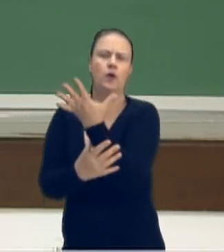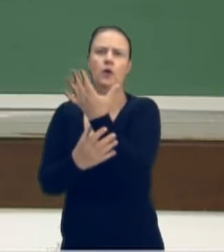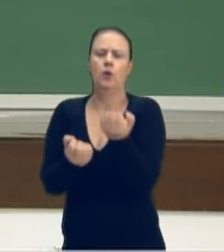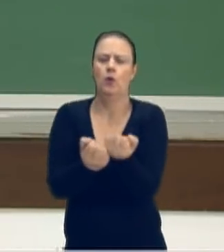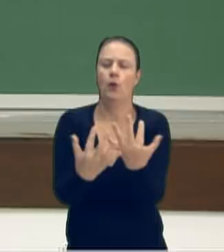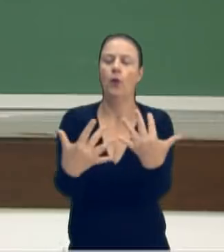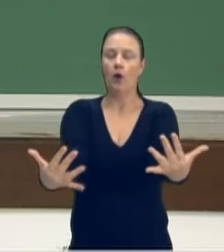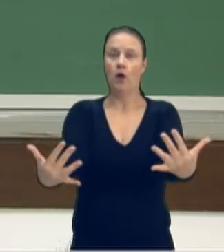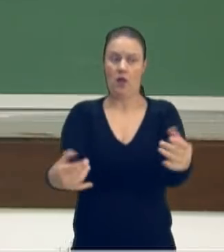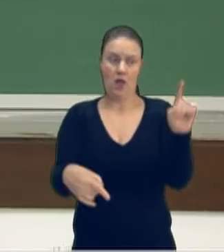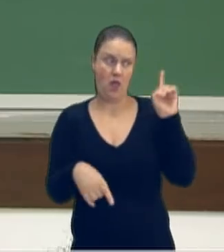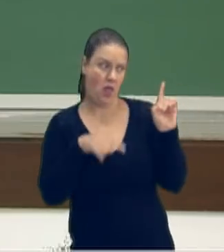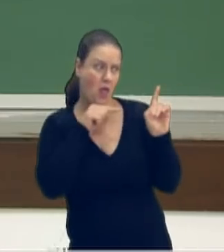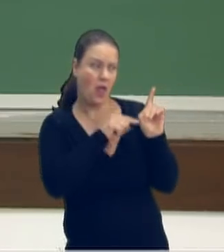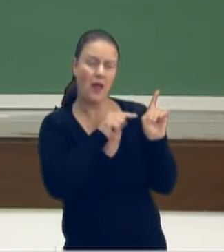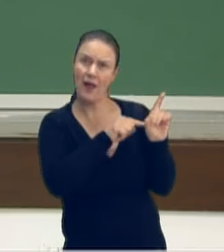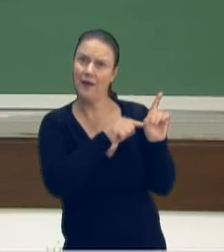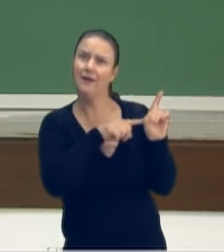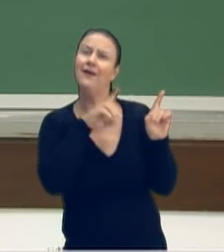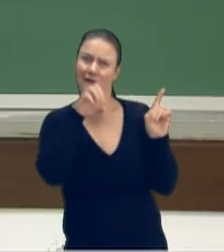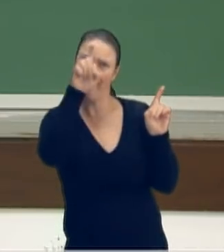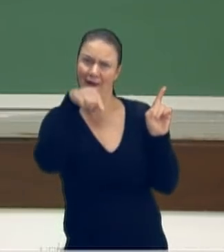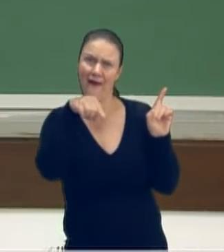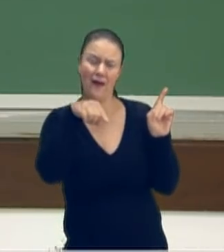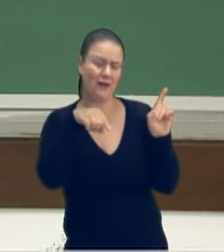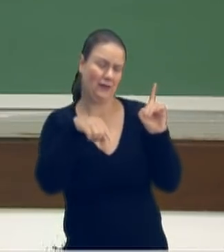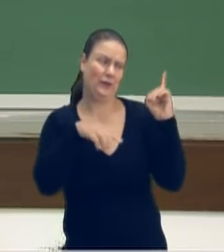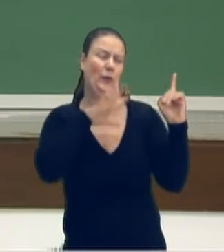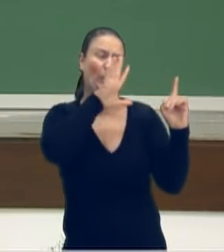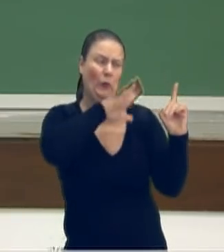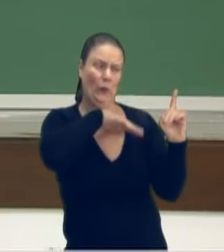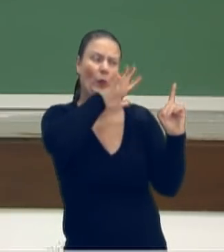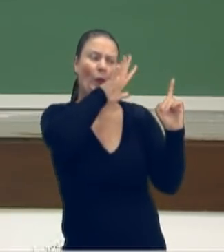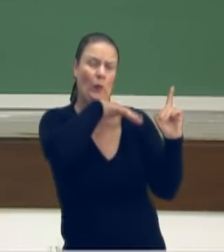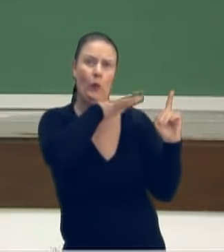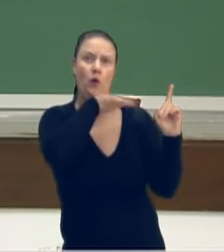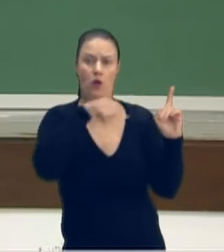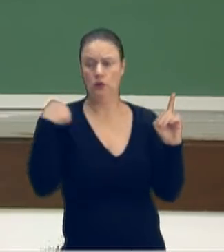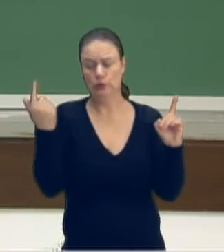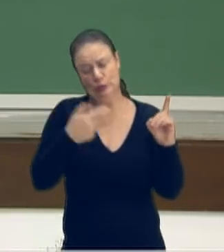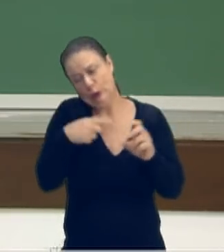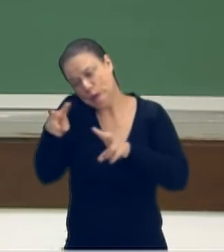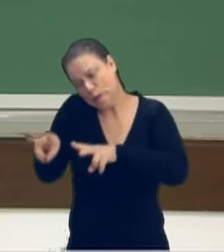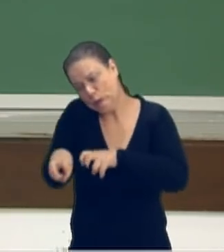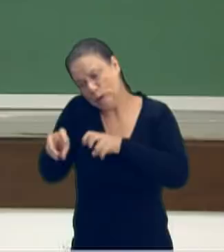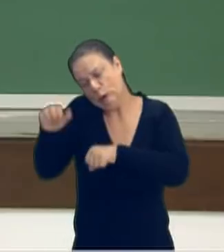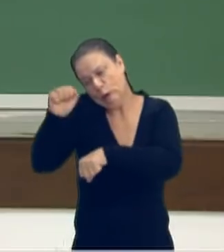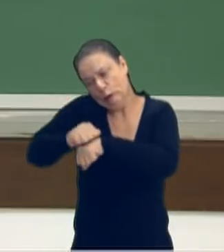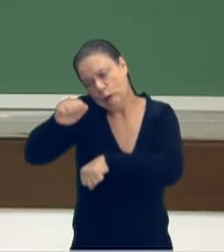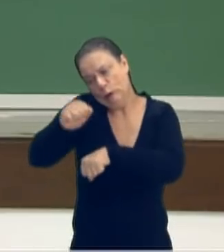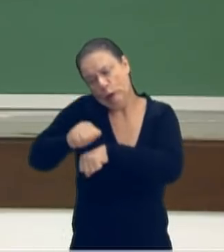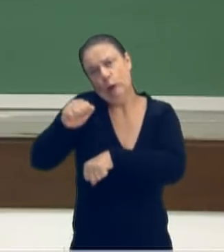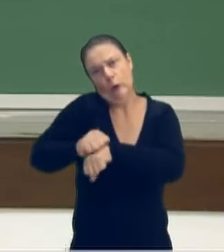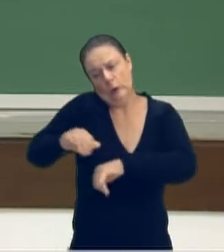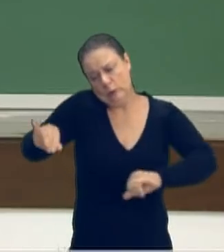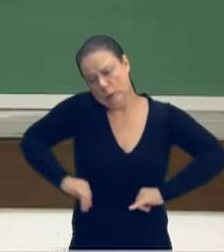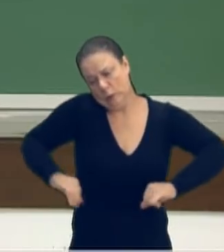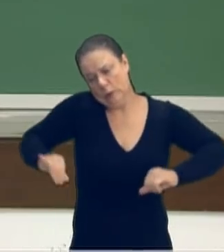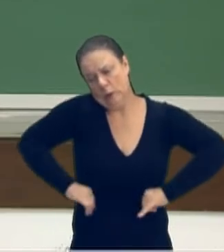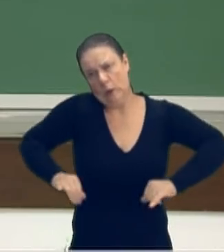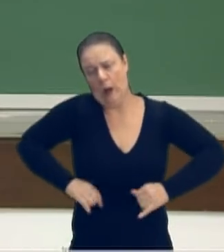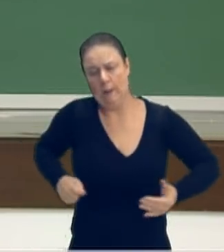ao faraó, porque ele é dono do Egito, ele é um Deus. Mas nós camponeses, pobres, réis camponeses, podemos morar aqui, pagar